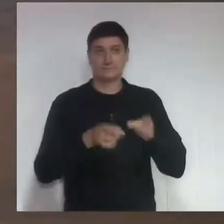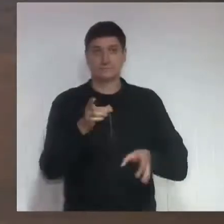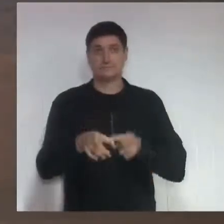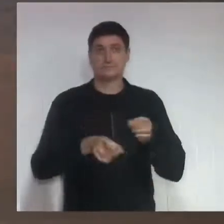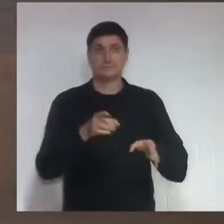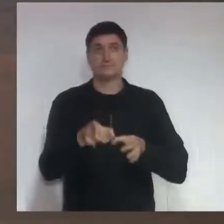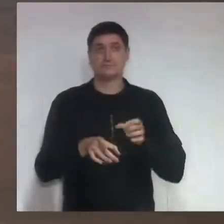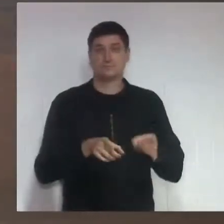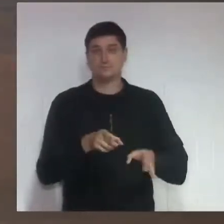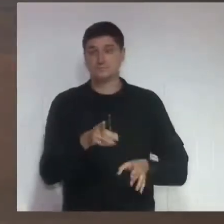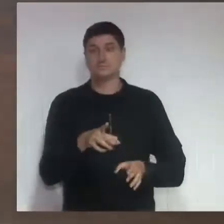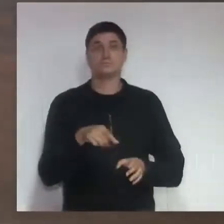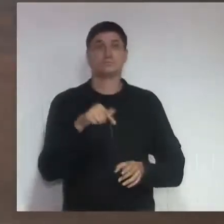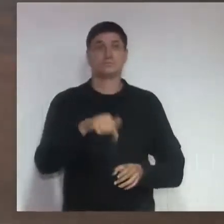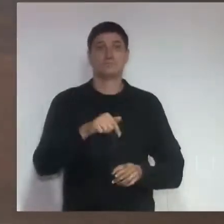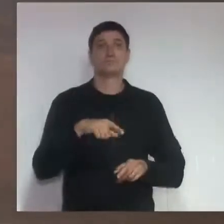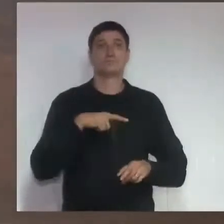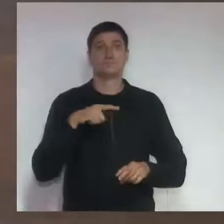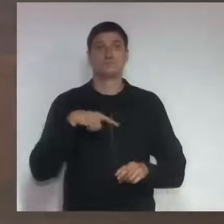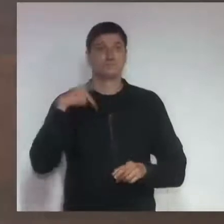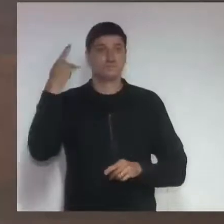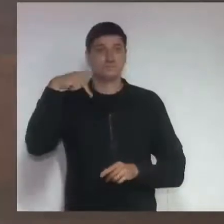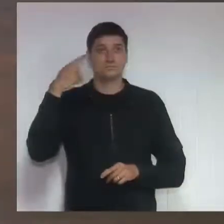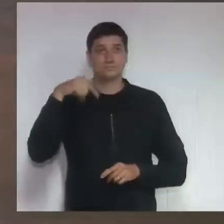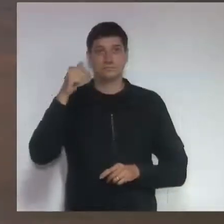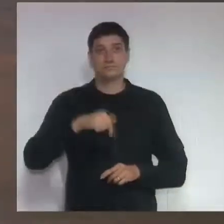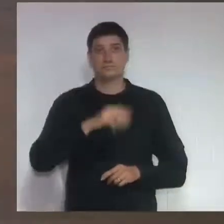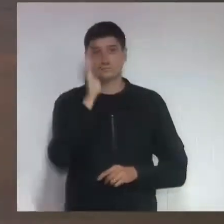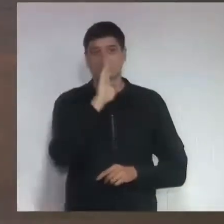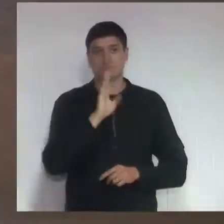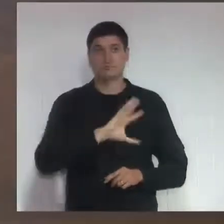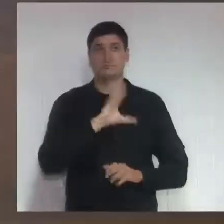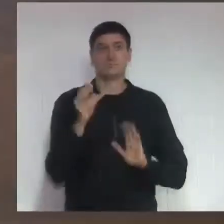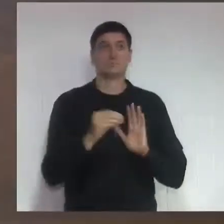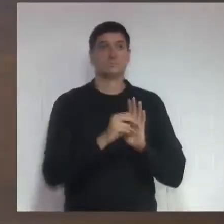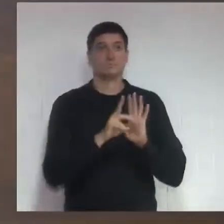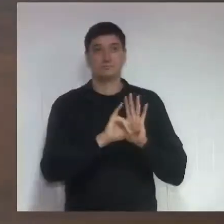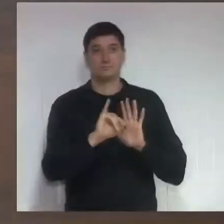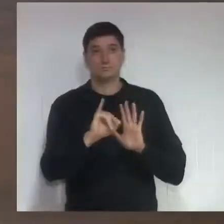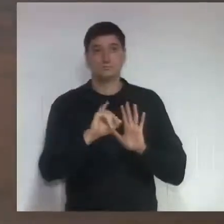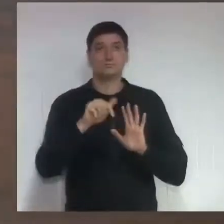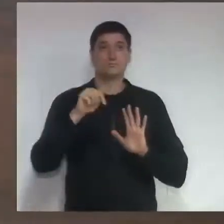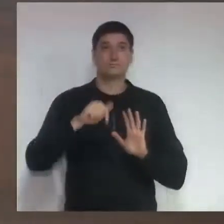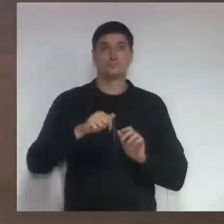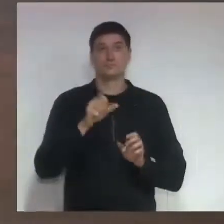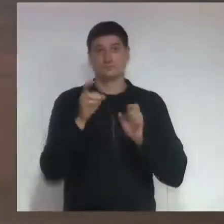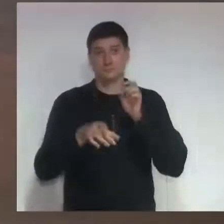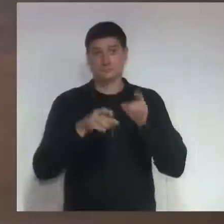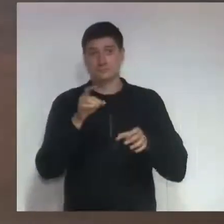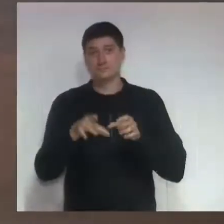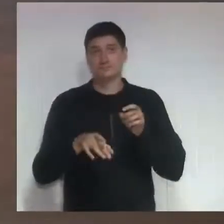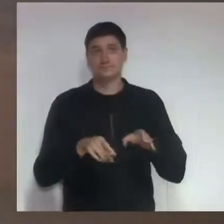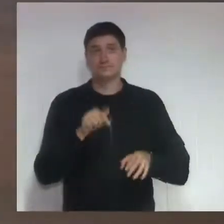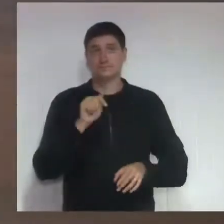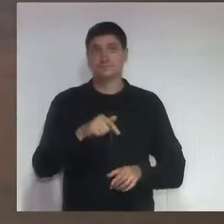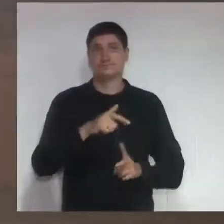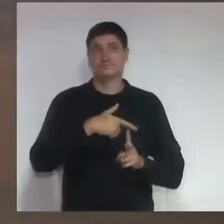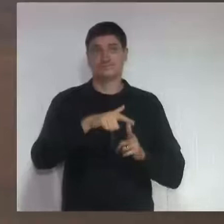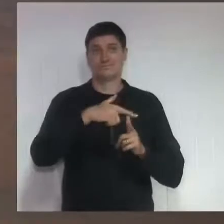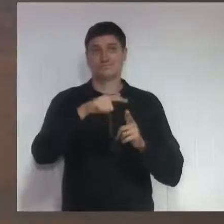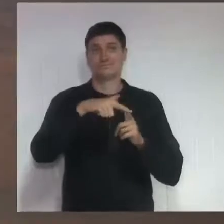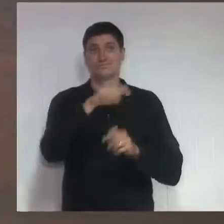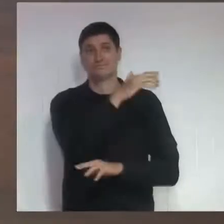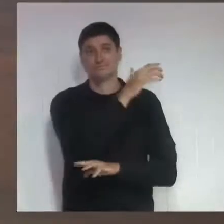Política Nacional de Resíduos Sólidos, nós conseguiríamos iniciar o enfrentamento aos principais problemas